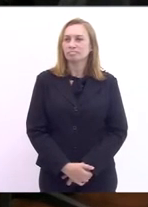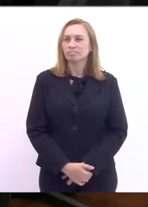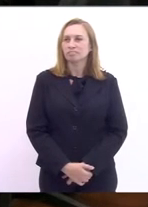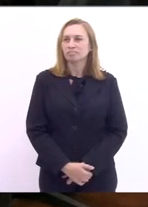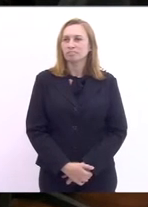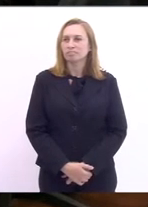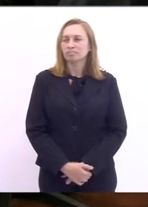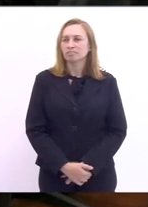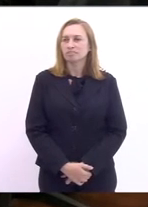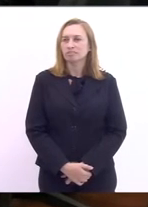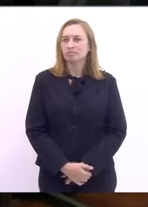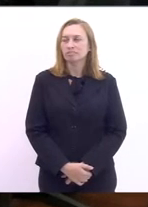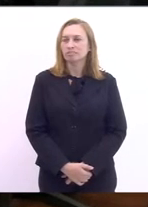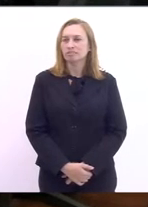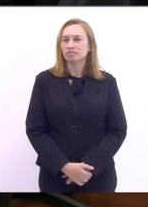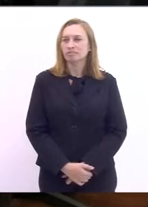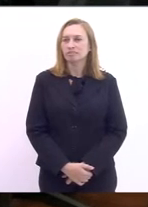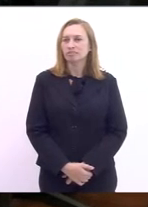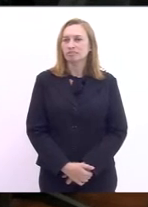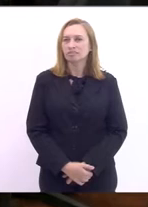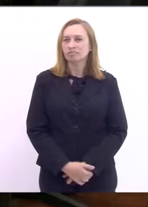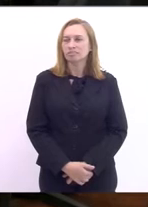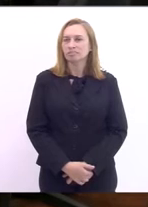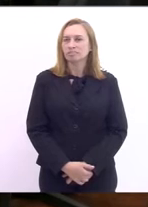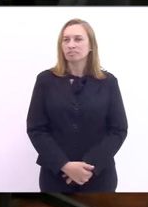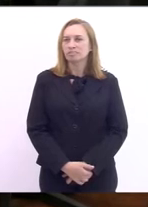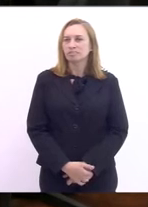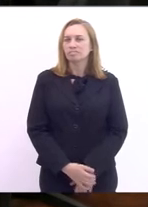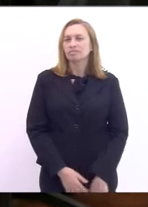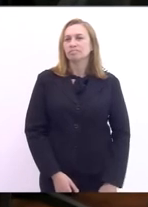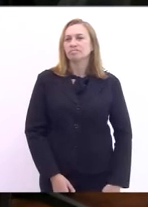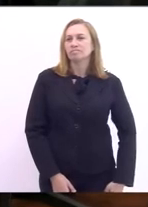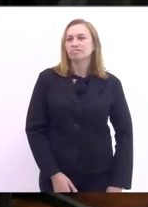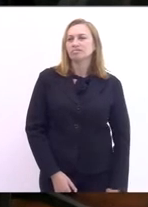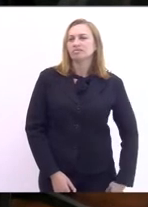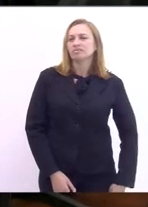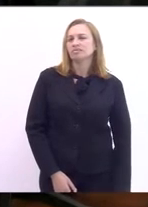LDO, foi que vem. Só isso. A deputada, a assessora dela, pode considerar a função,